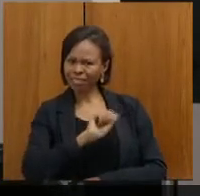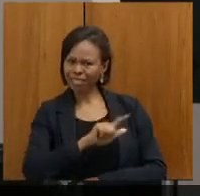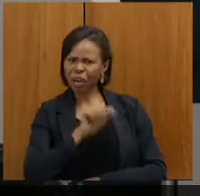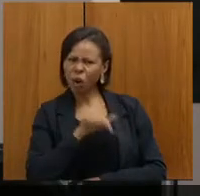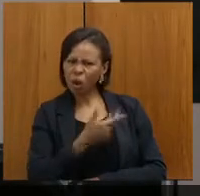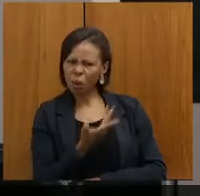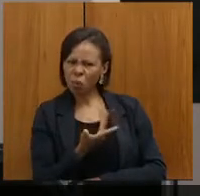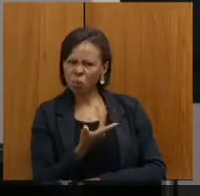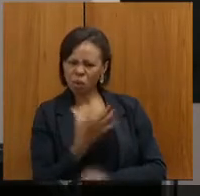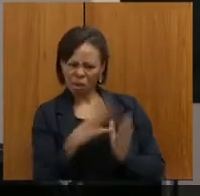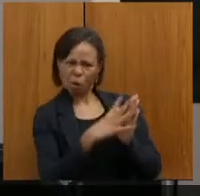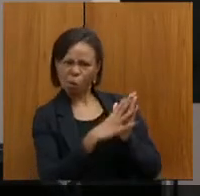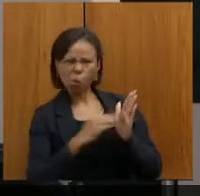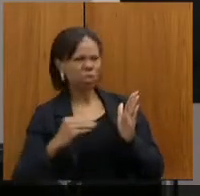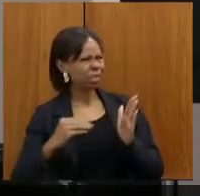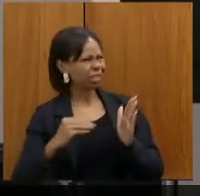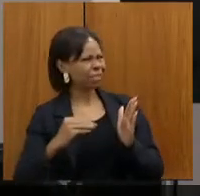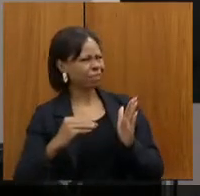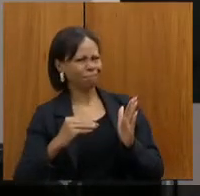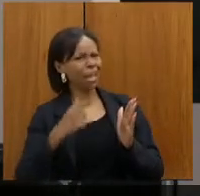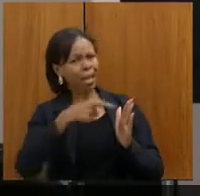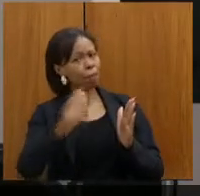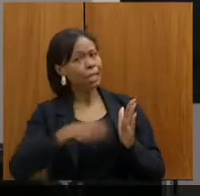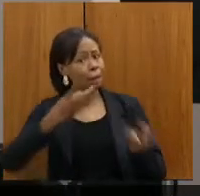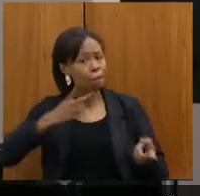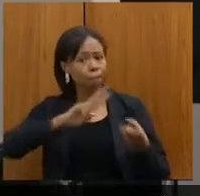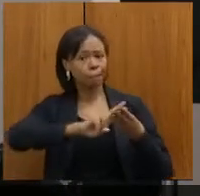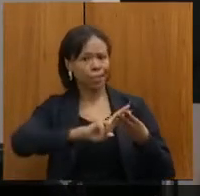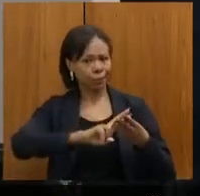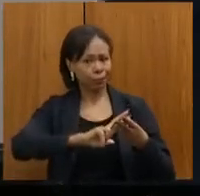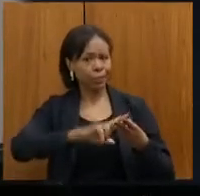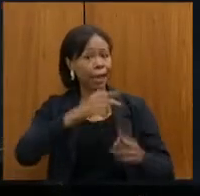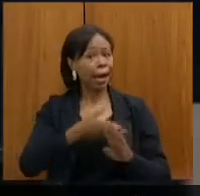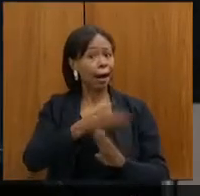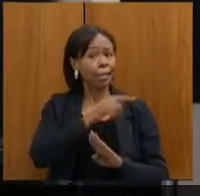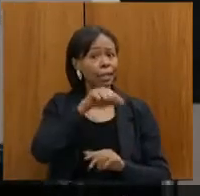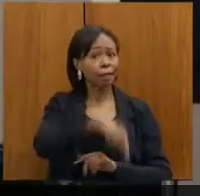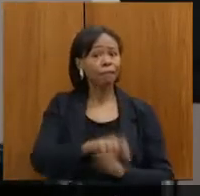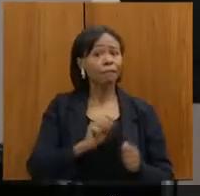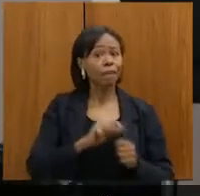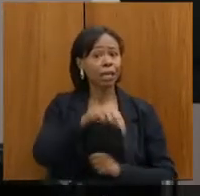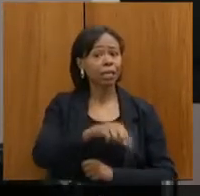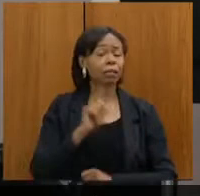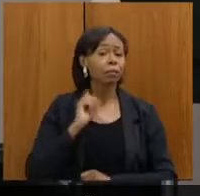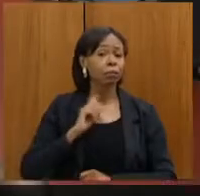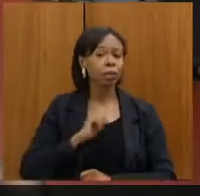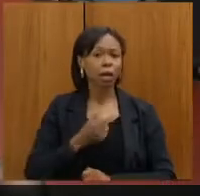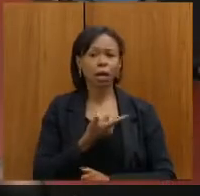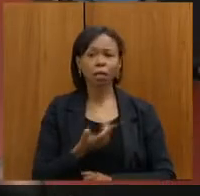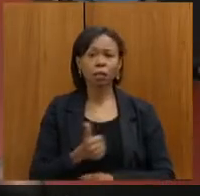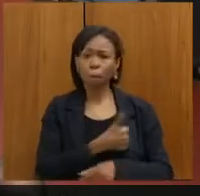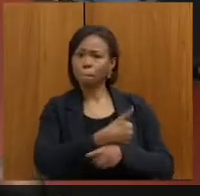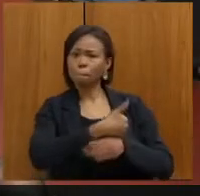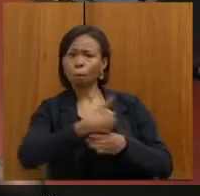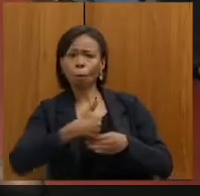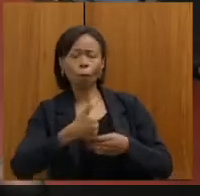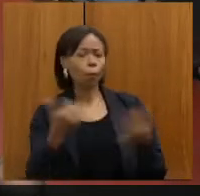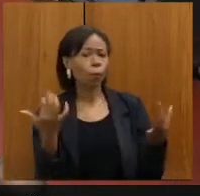mocinho que tá na cadeia pelo que ele fez no estado de Minas Gerais não tem moral nenhuma